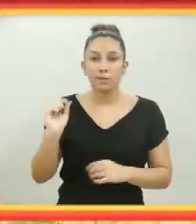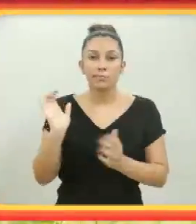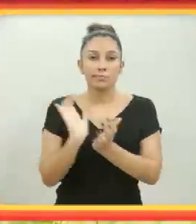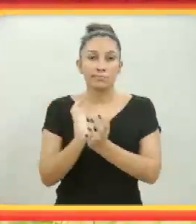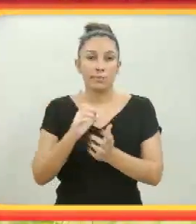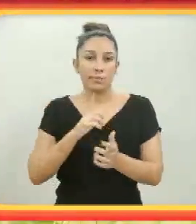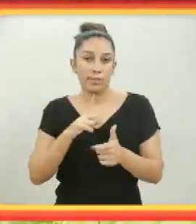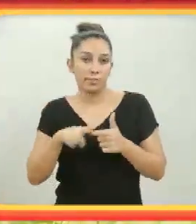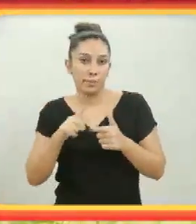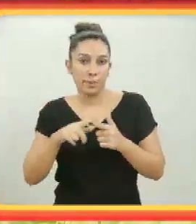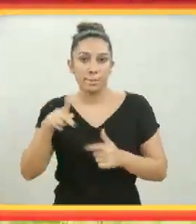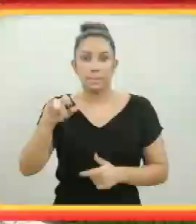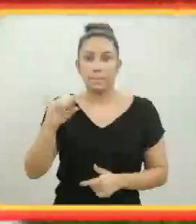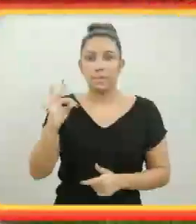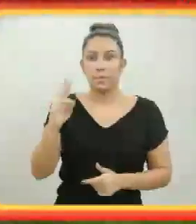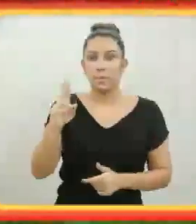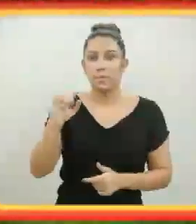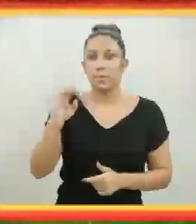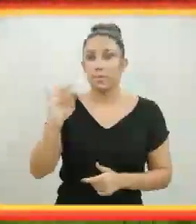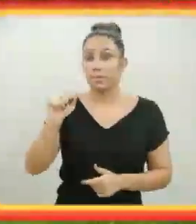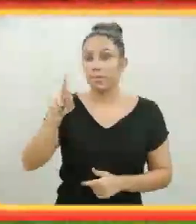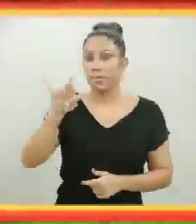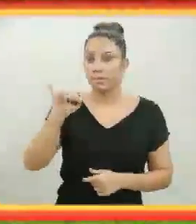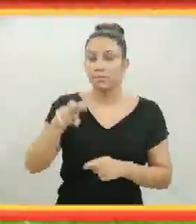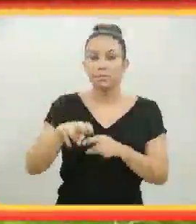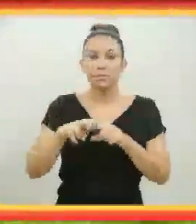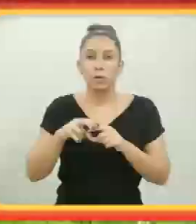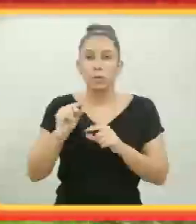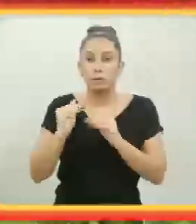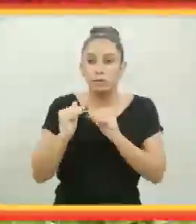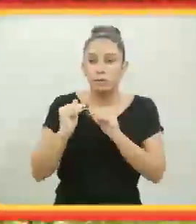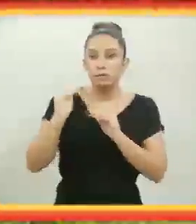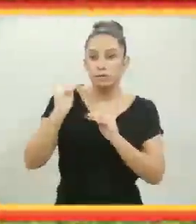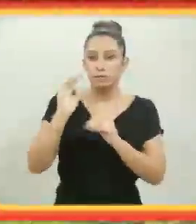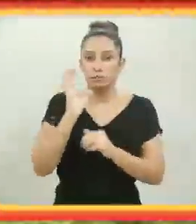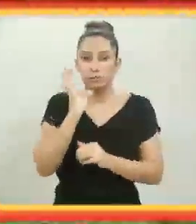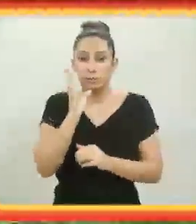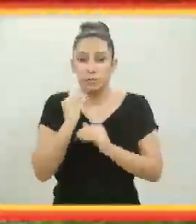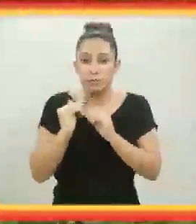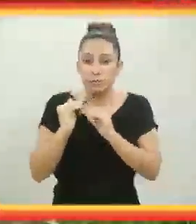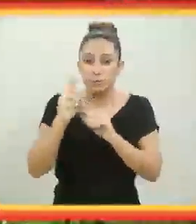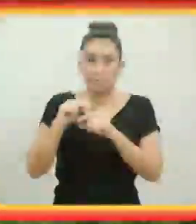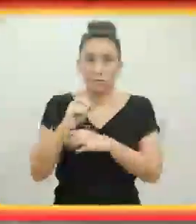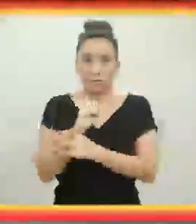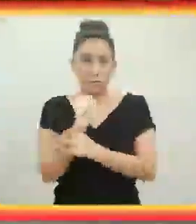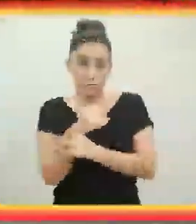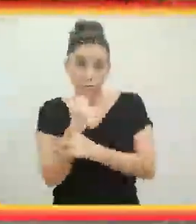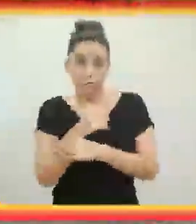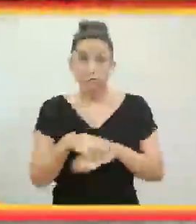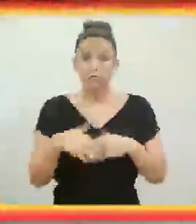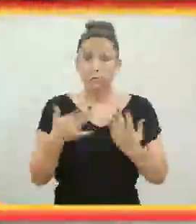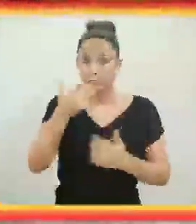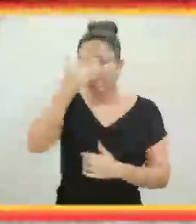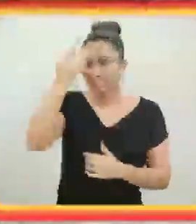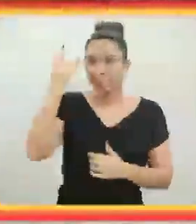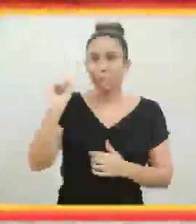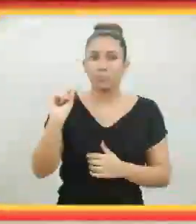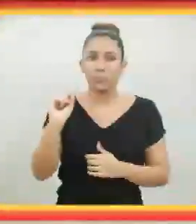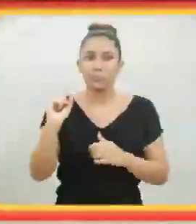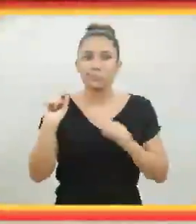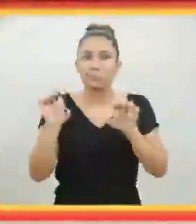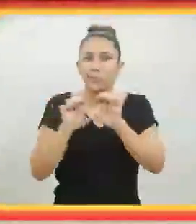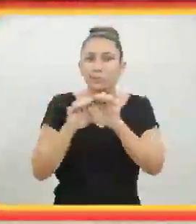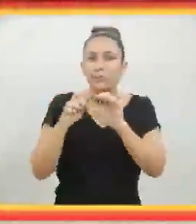e sou formada em fisioterapia. O nanismo pituitário, devido à glândula pituitária, o crescimento